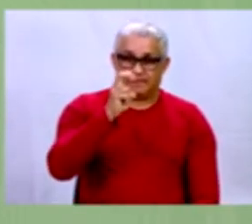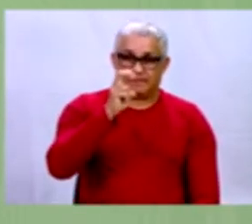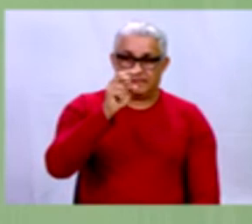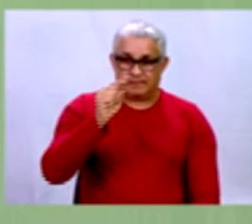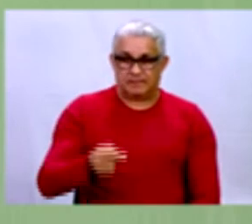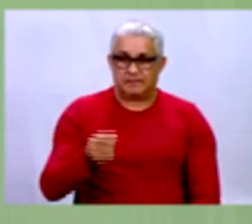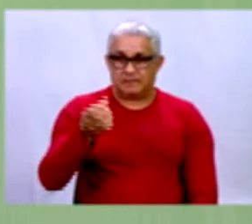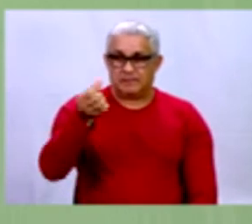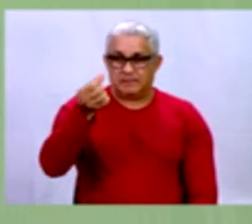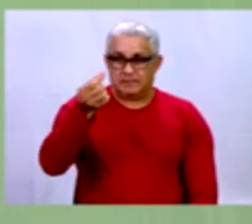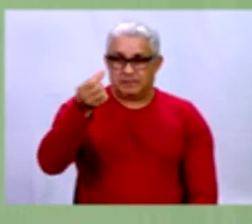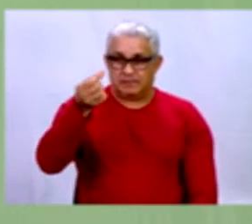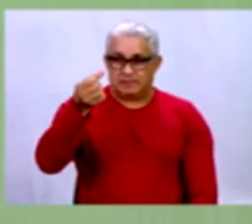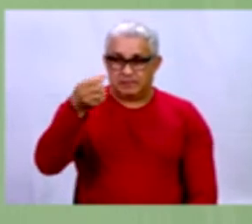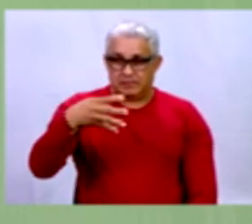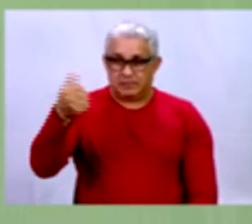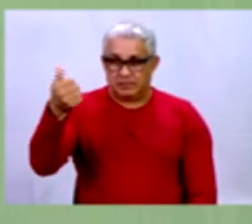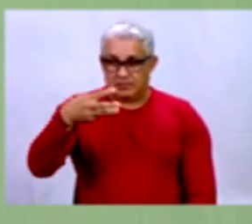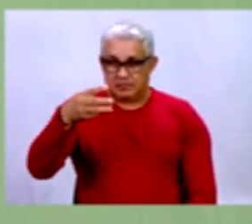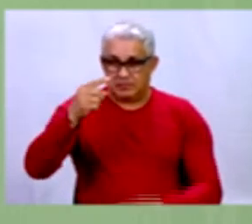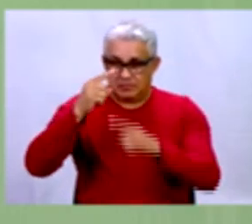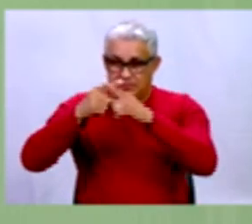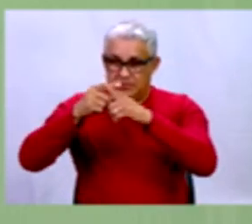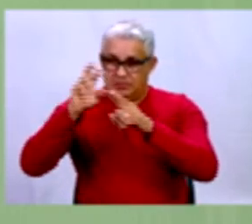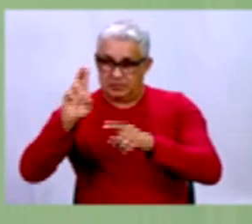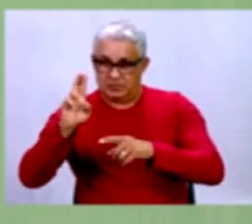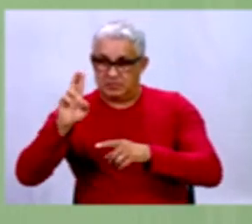5,6413 vezes R, a gente tem